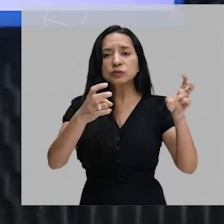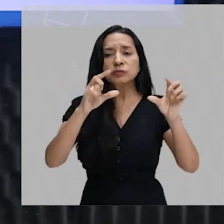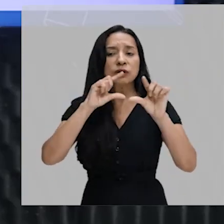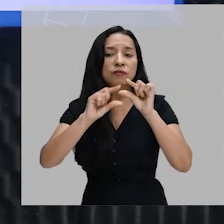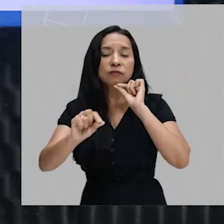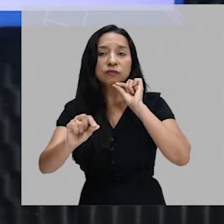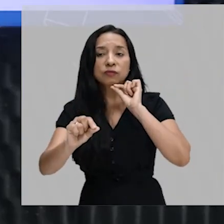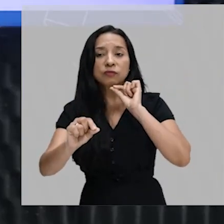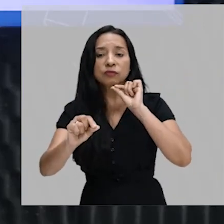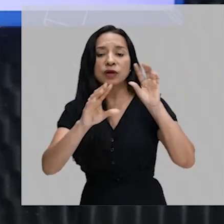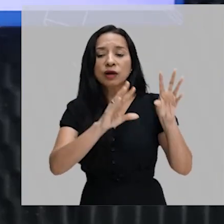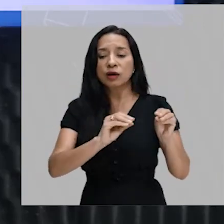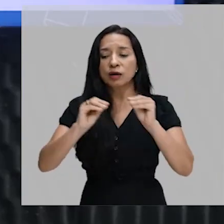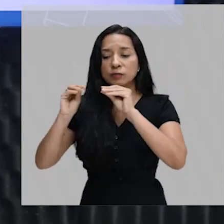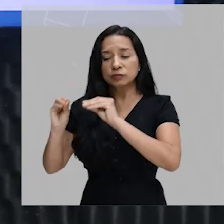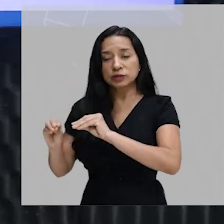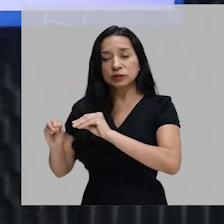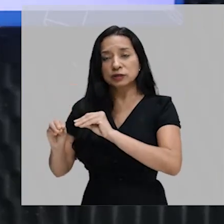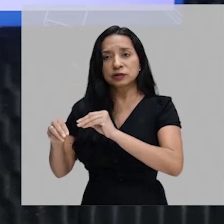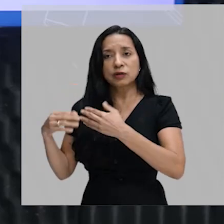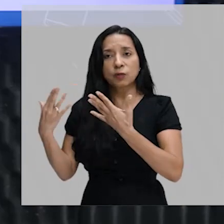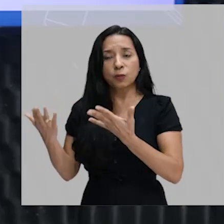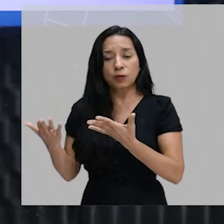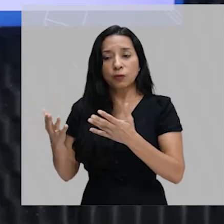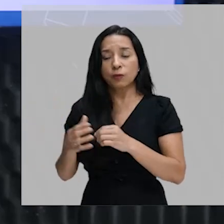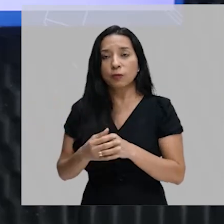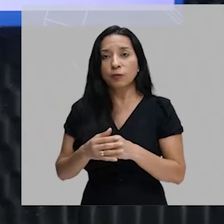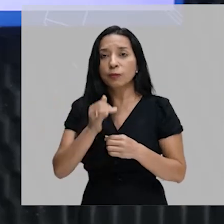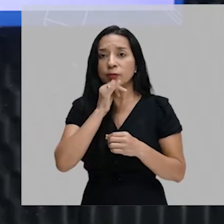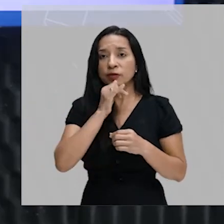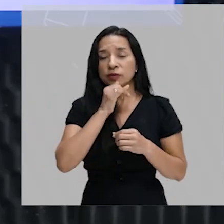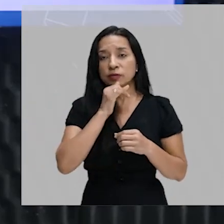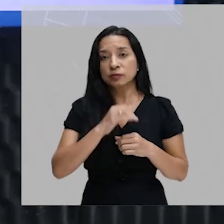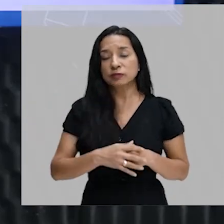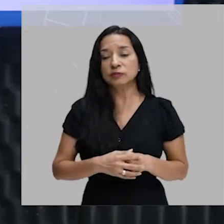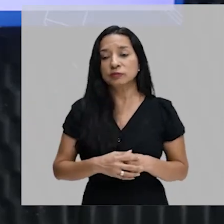É o êxodo rural? Como no caso